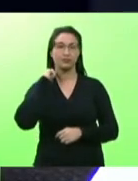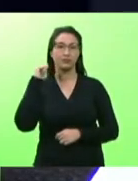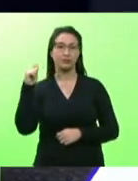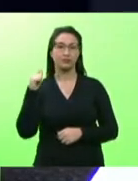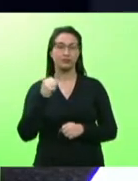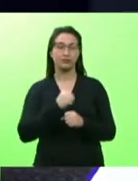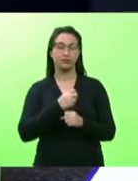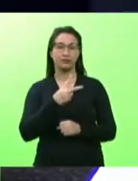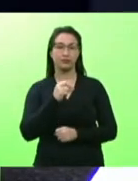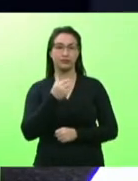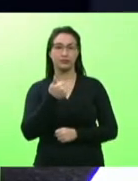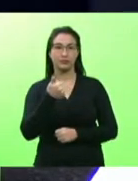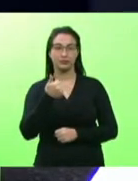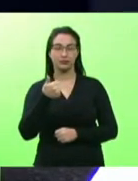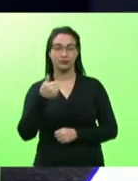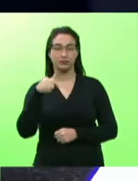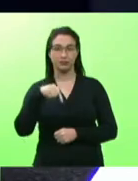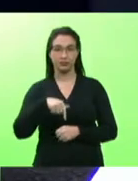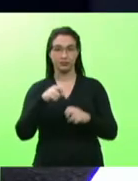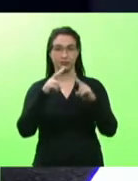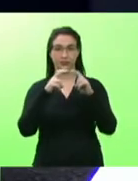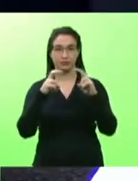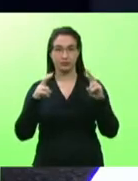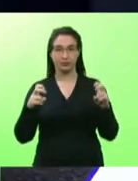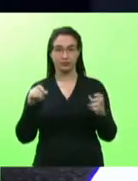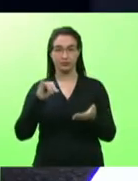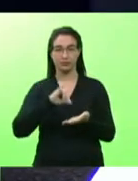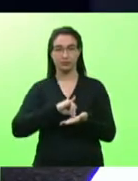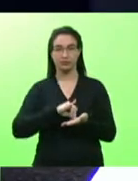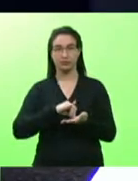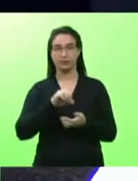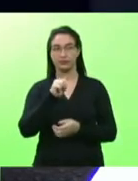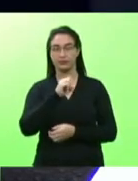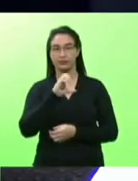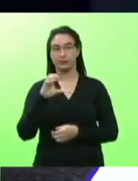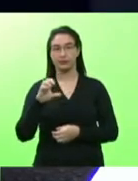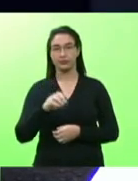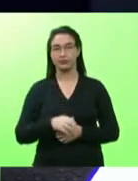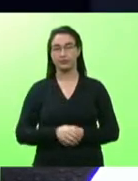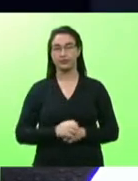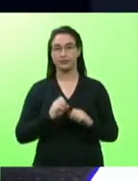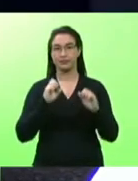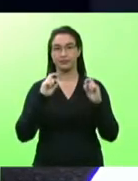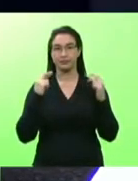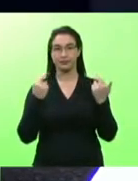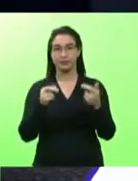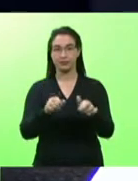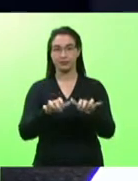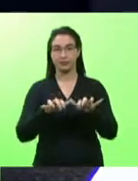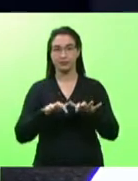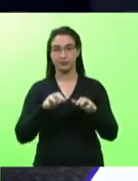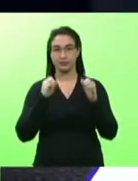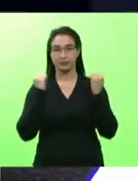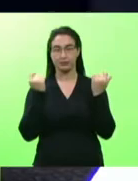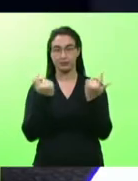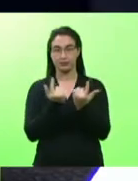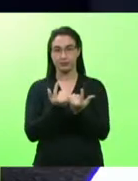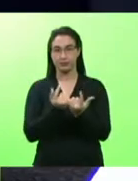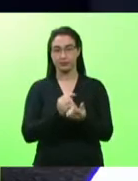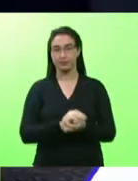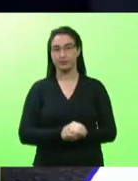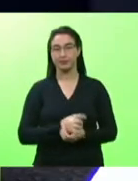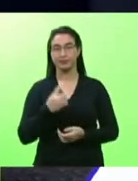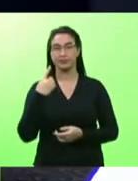de Florianópolis, capital do Estado de Santa Catarina, reuniu-se a Assembleia Legislativa em sessão ordinária. Havendo o quórum